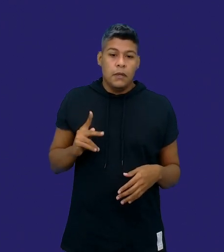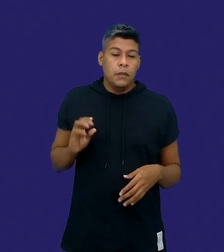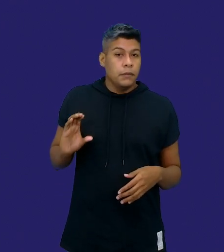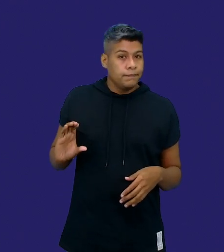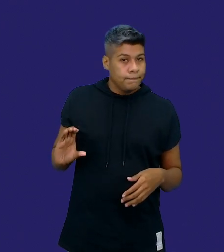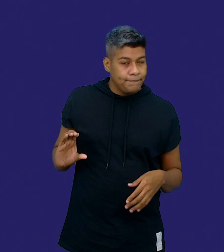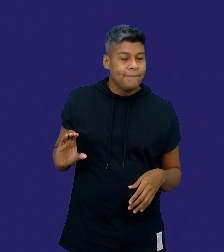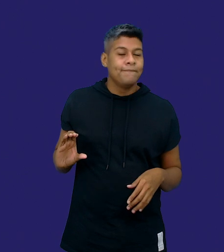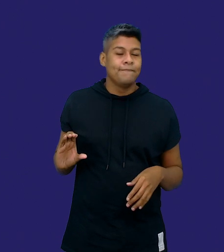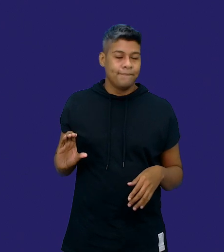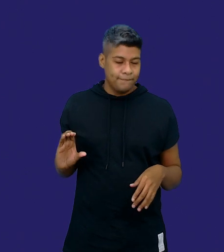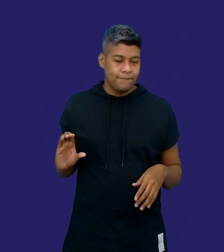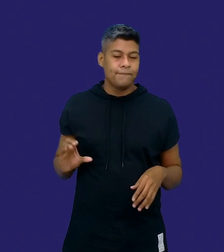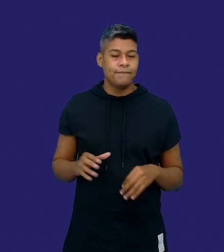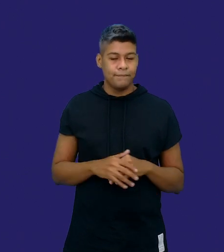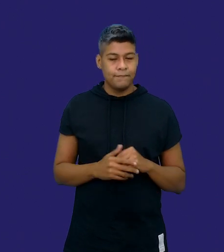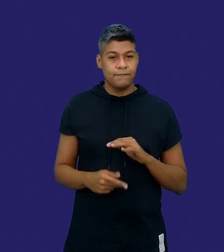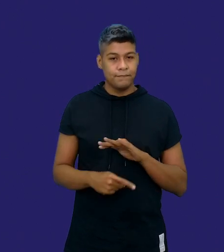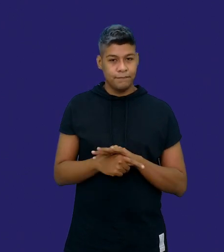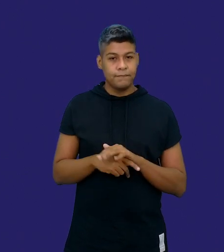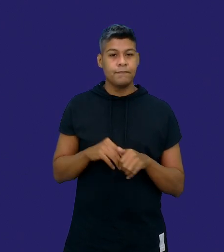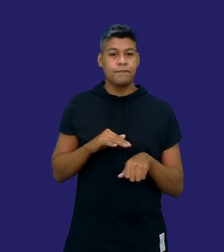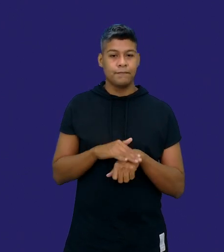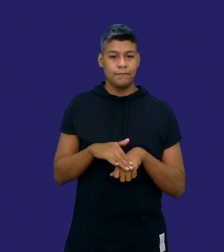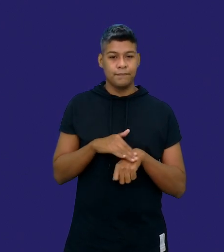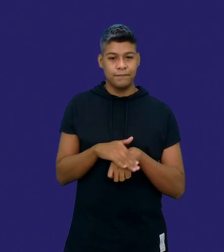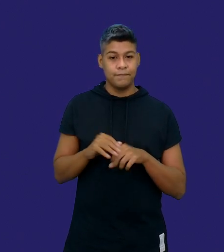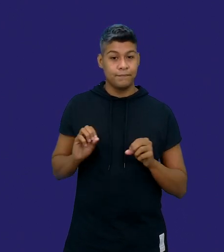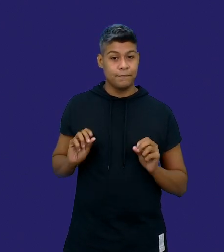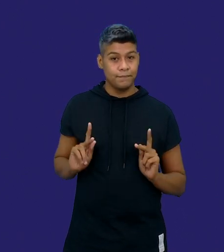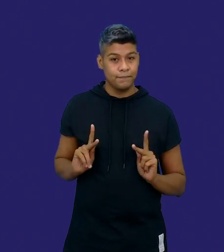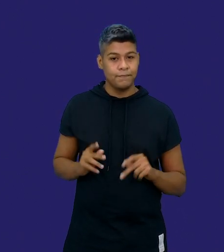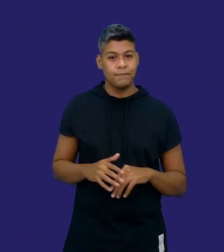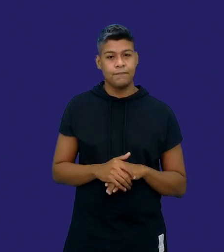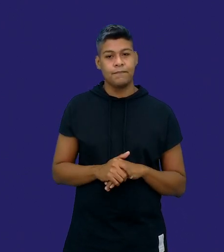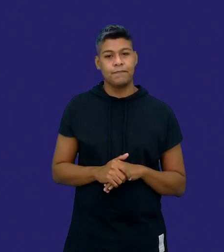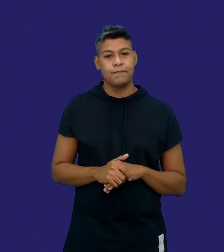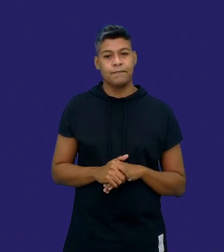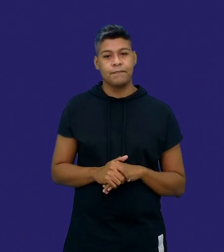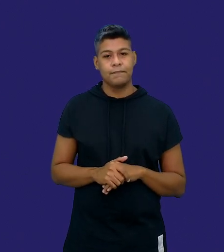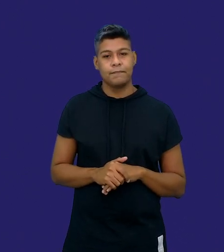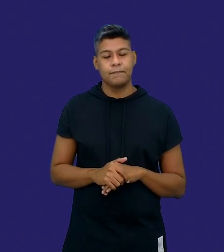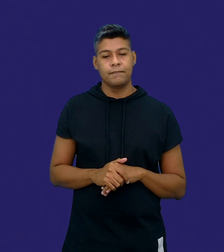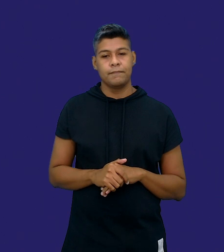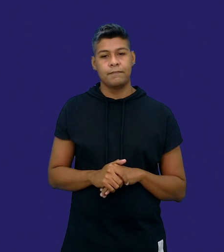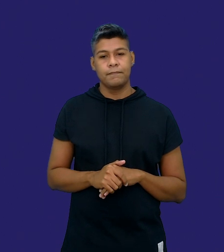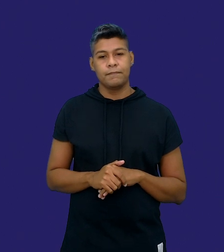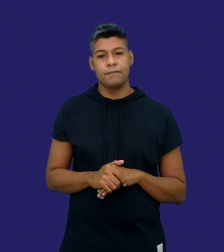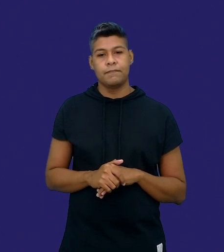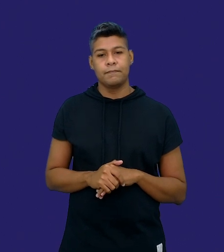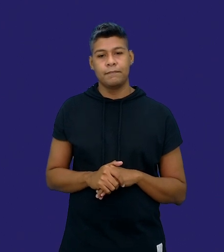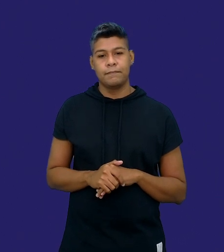como desdobramento aí dessa nossa conversa, ok? Vamos lá, então.